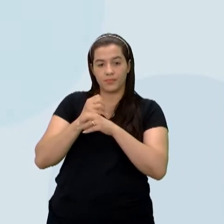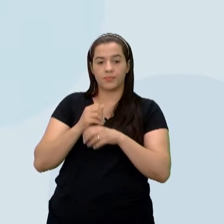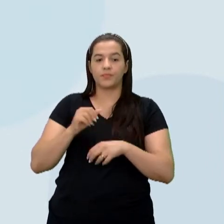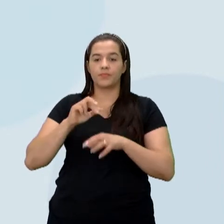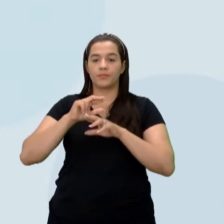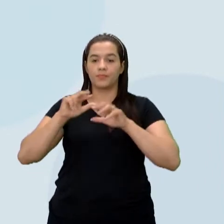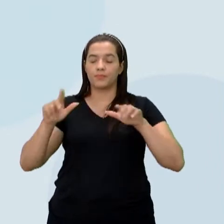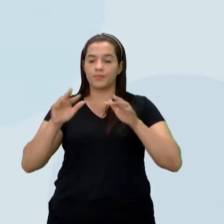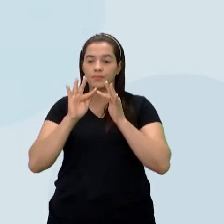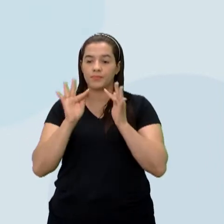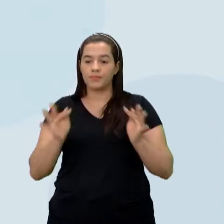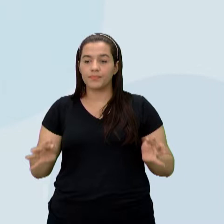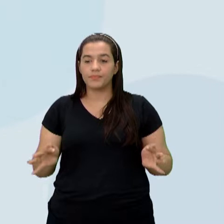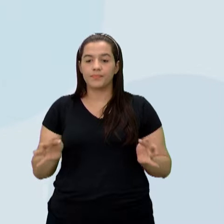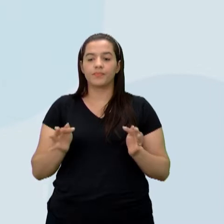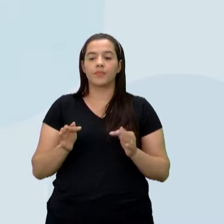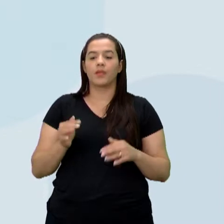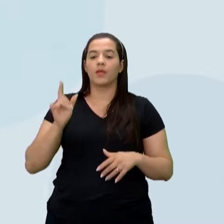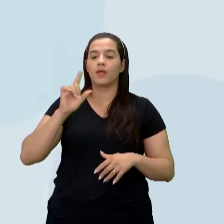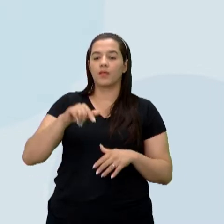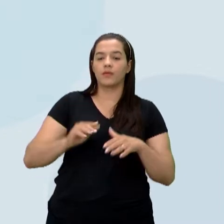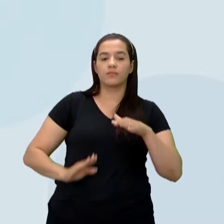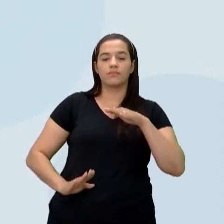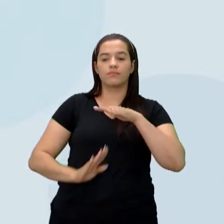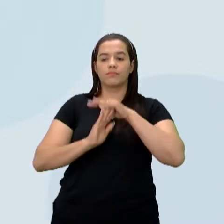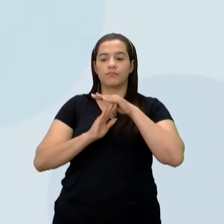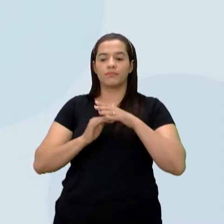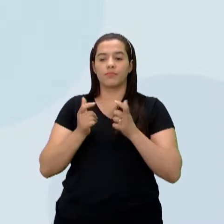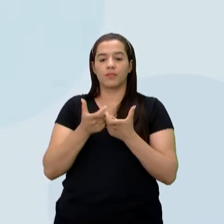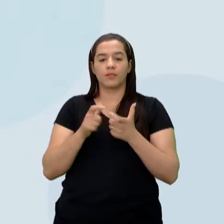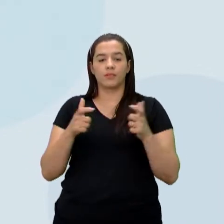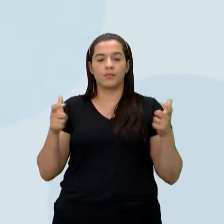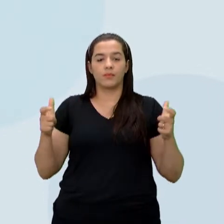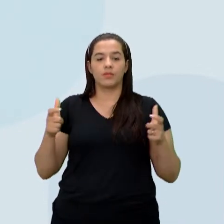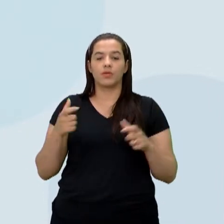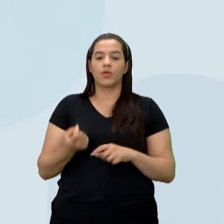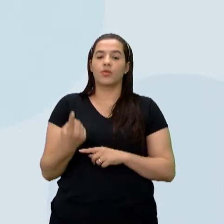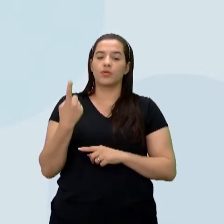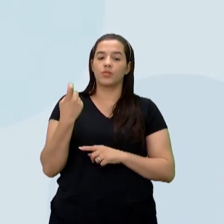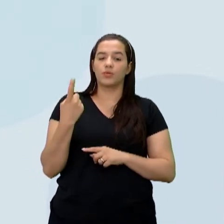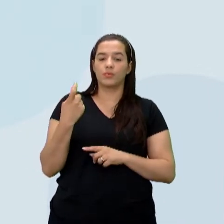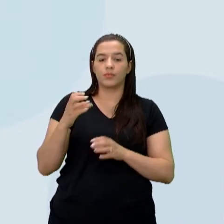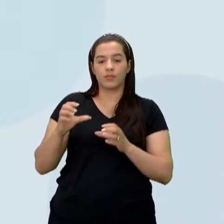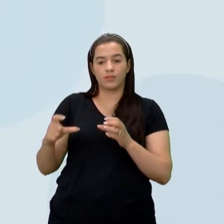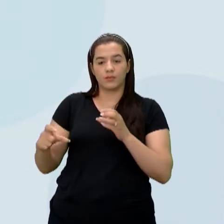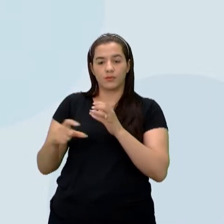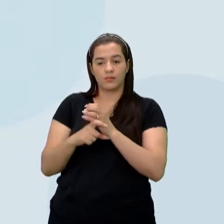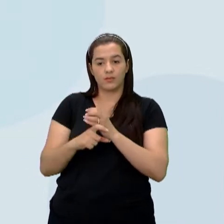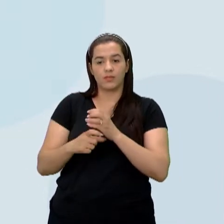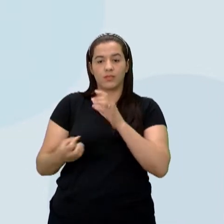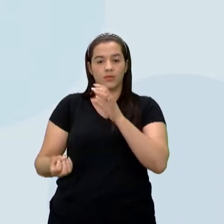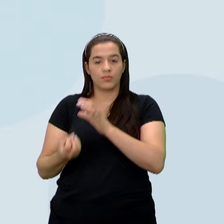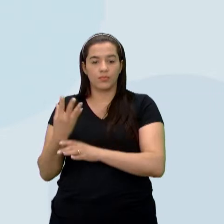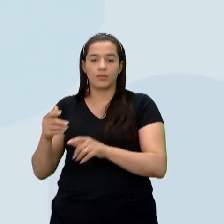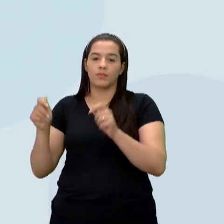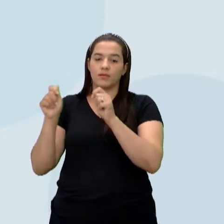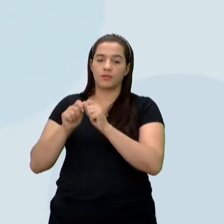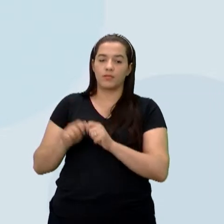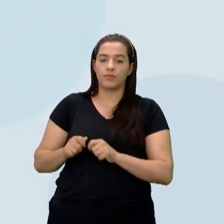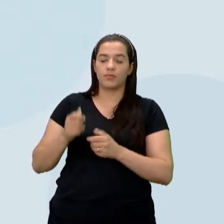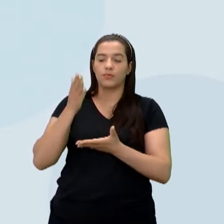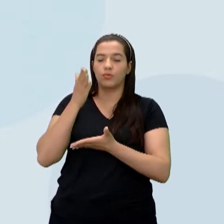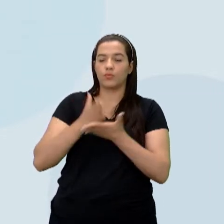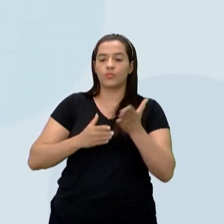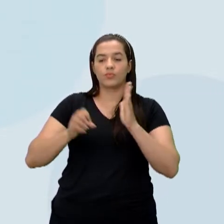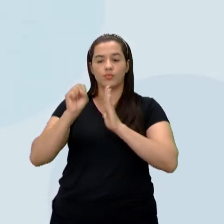microscópios simples, limitados à ampliação de uma única lente, foram construídos na